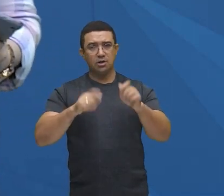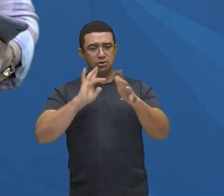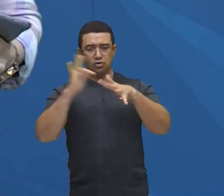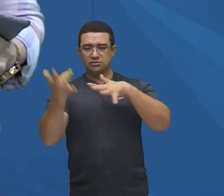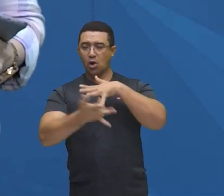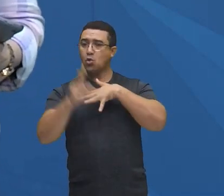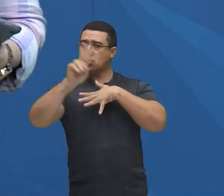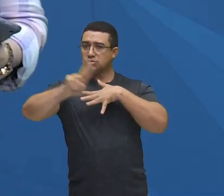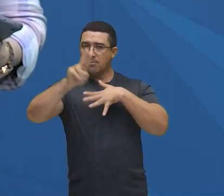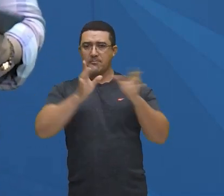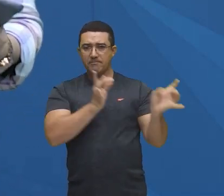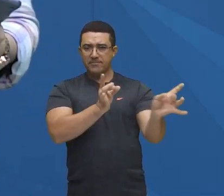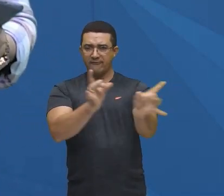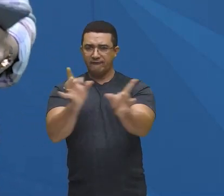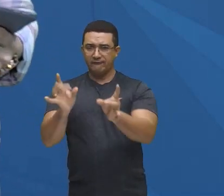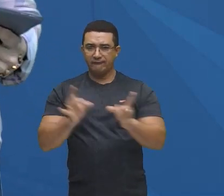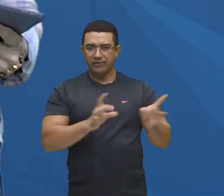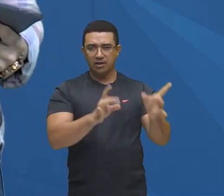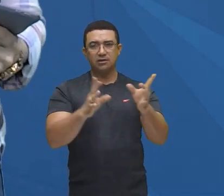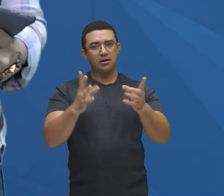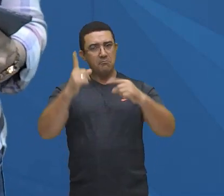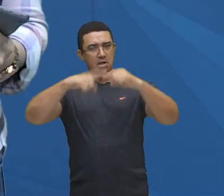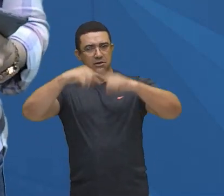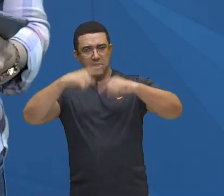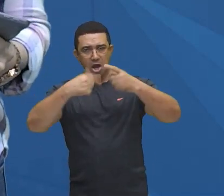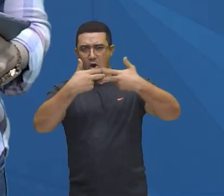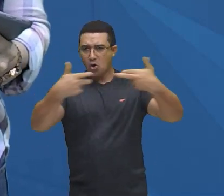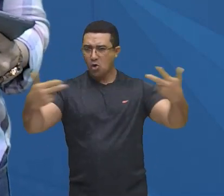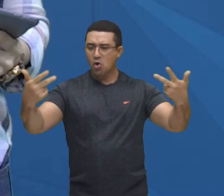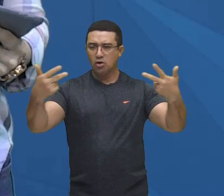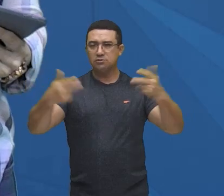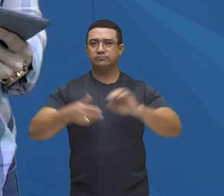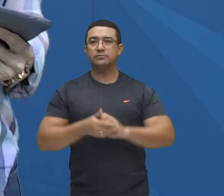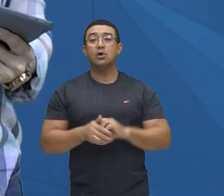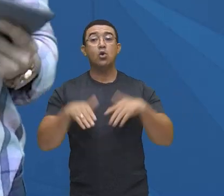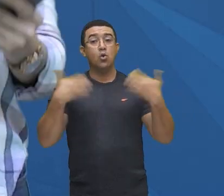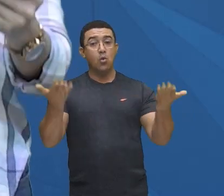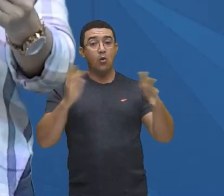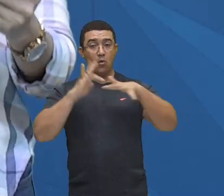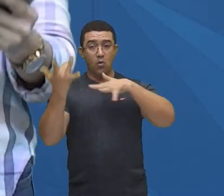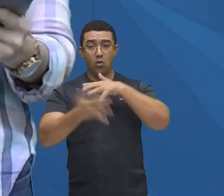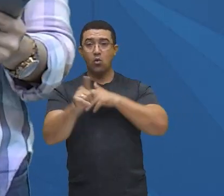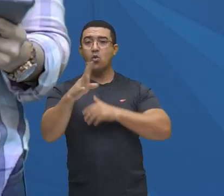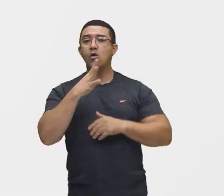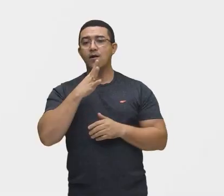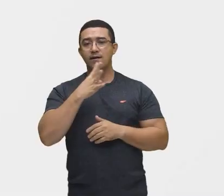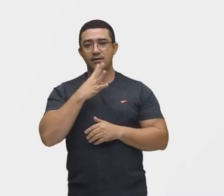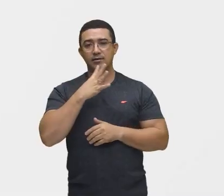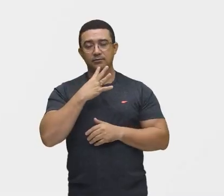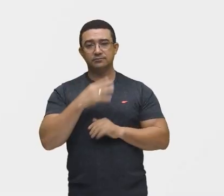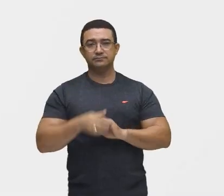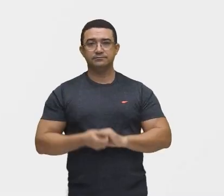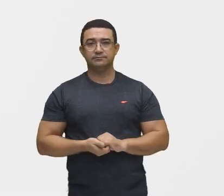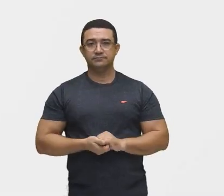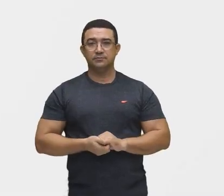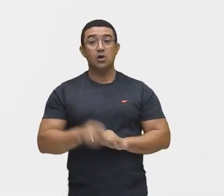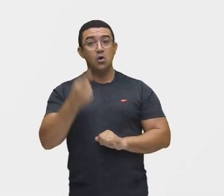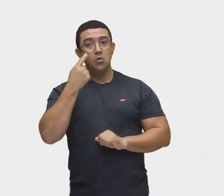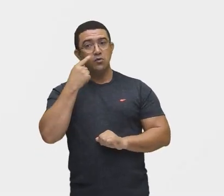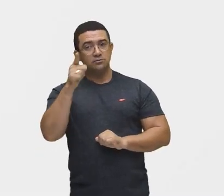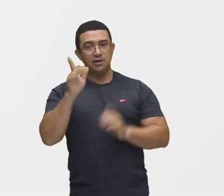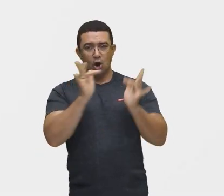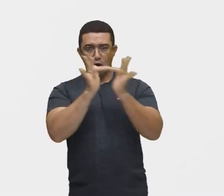Mas olhando aquela imagem lá, qual dessas redes sociais você conhece? Vamos ver se você é bom ou se você tem contato com